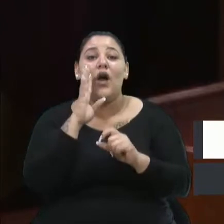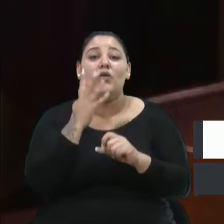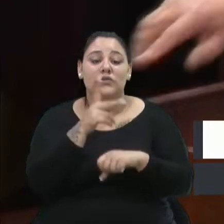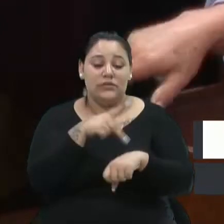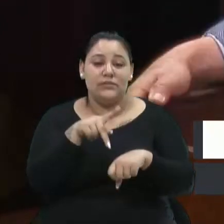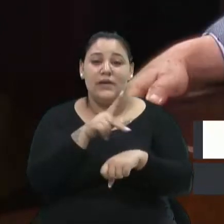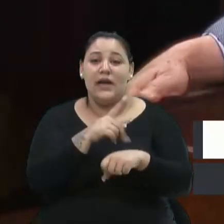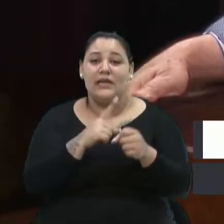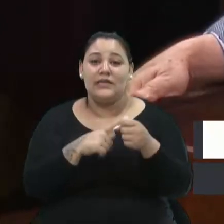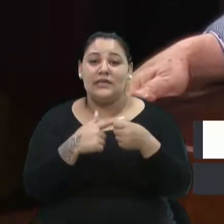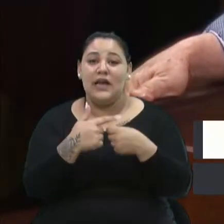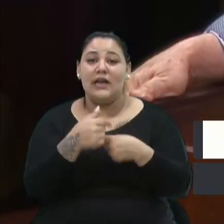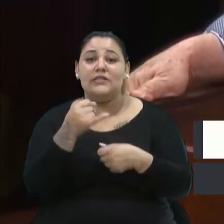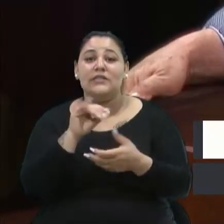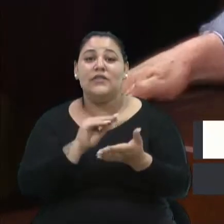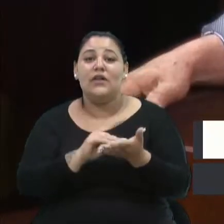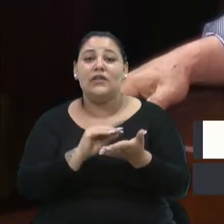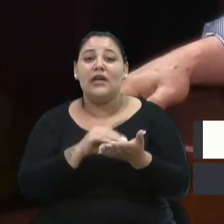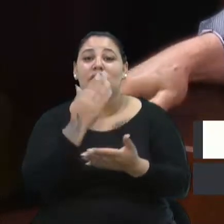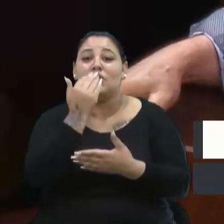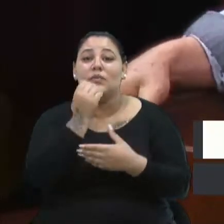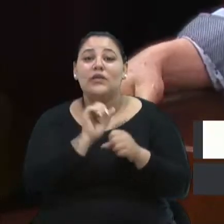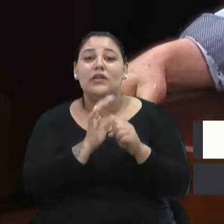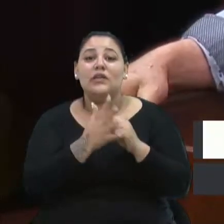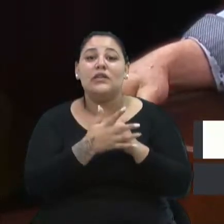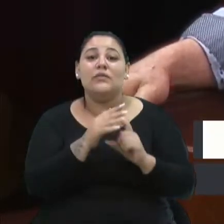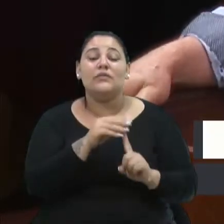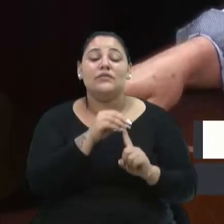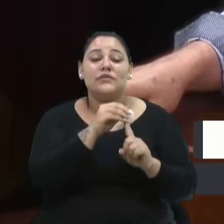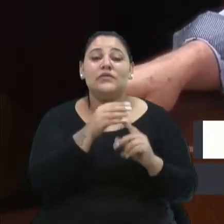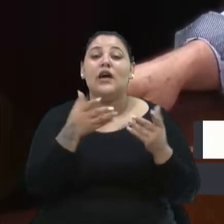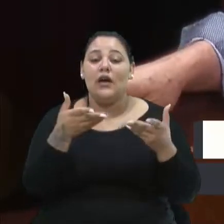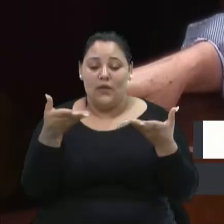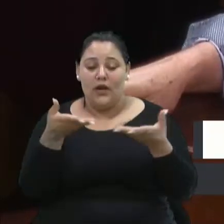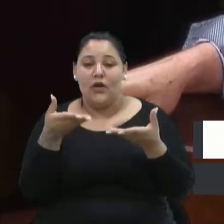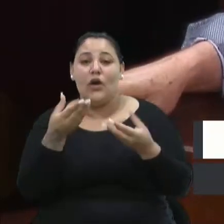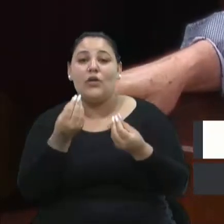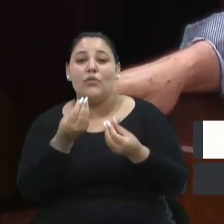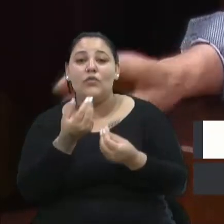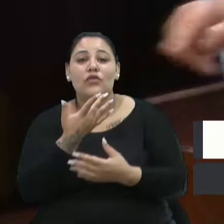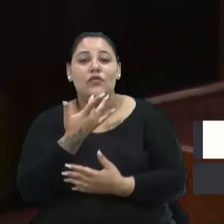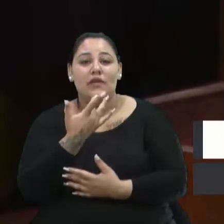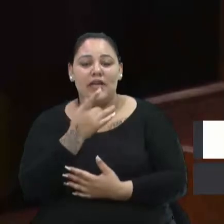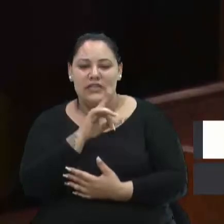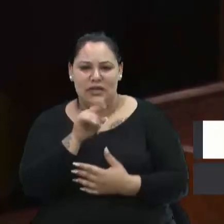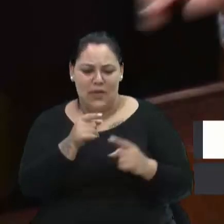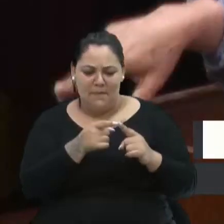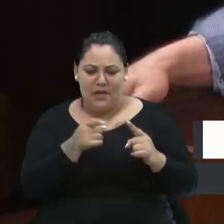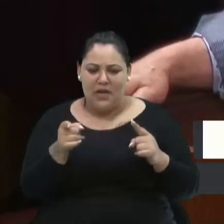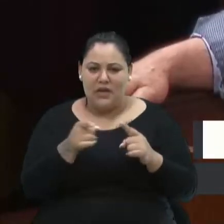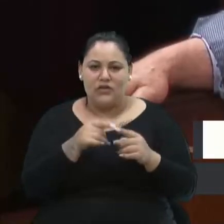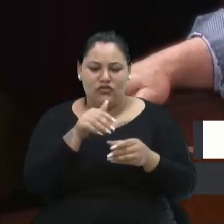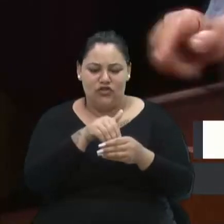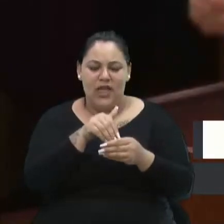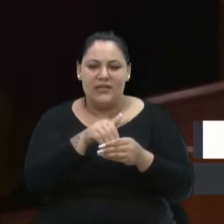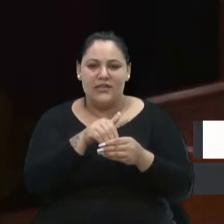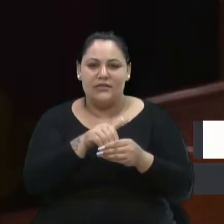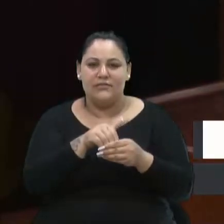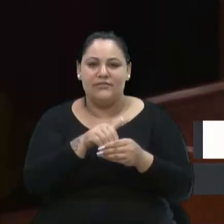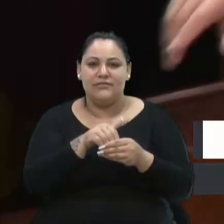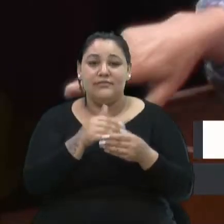na época da pandemia, principalmente? Então, muito fácil agora, porque não é época da eleição, continuem lá. Mas,